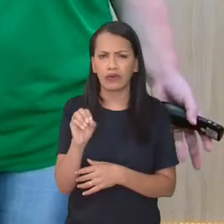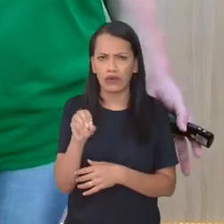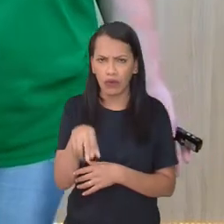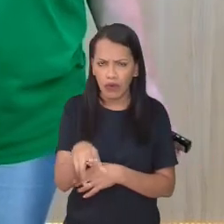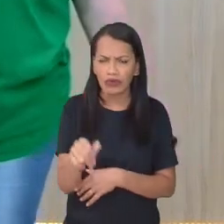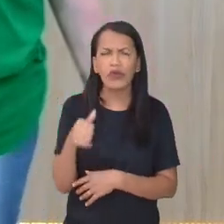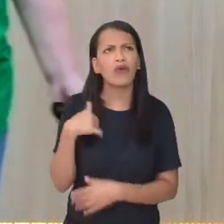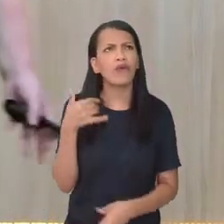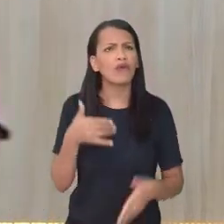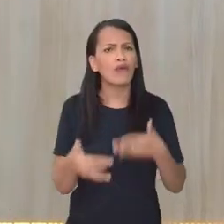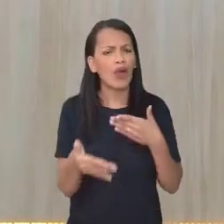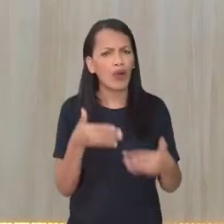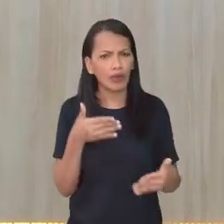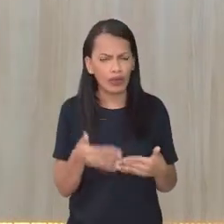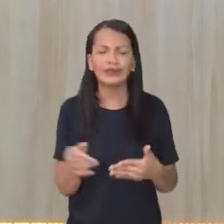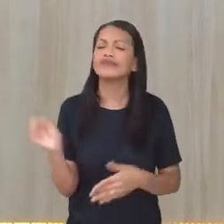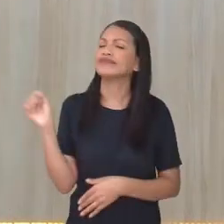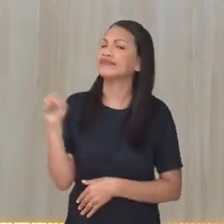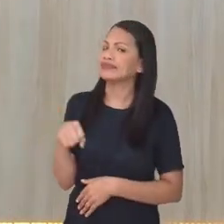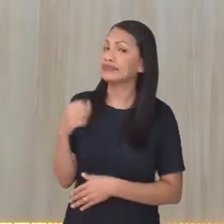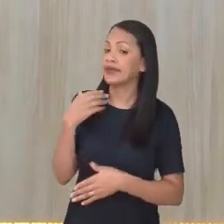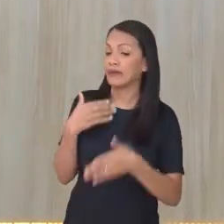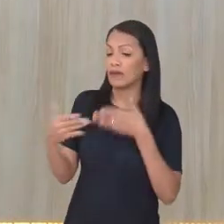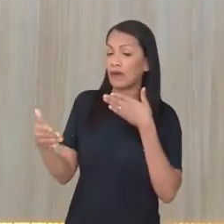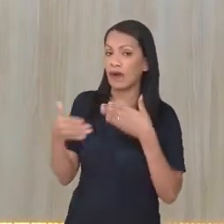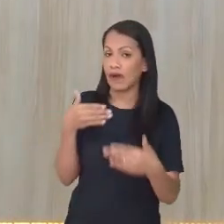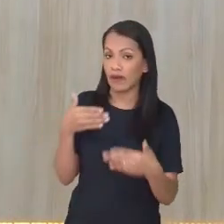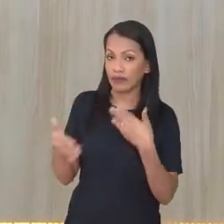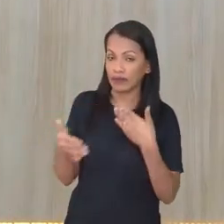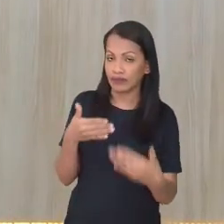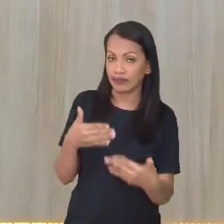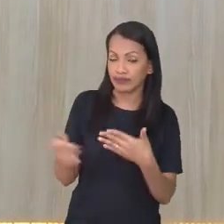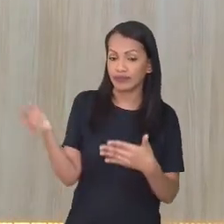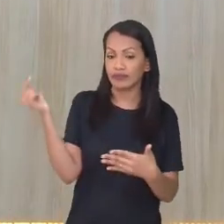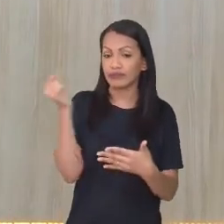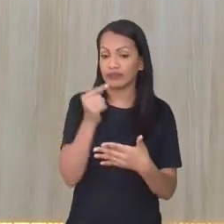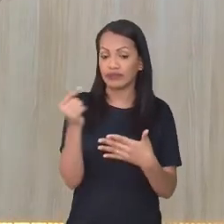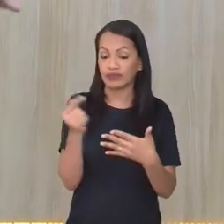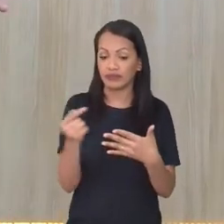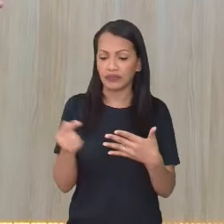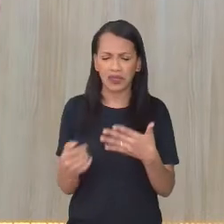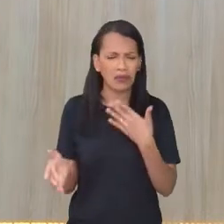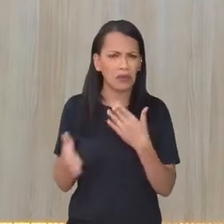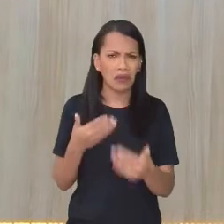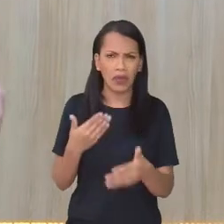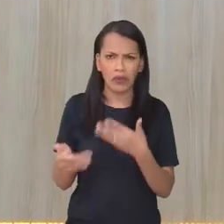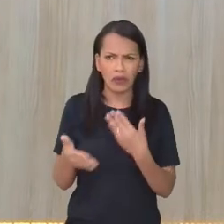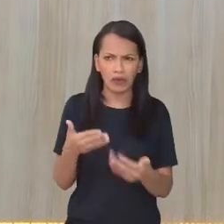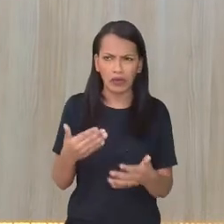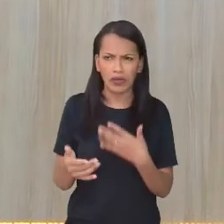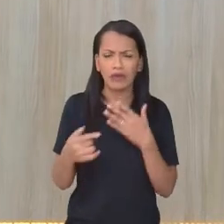polígono gente, qualquer polígono. Esses elementos desses polígonos é qualquer polígono.